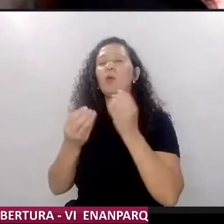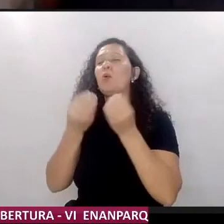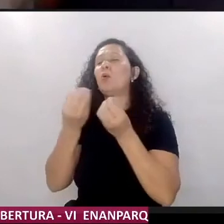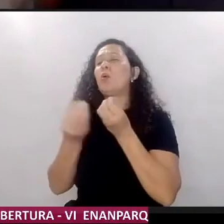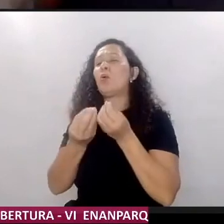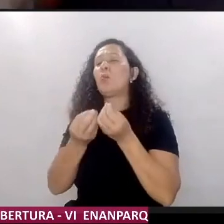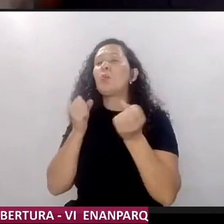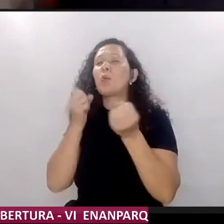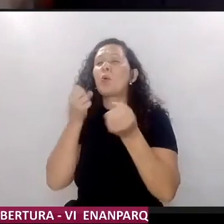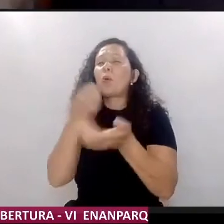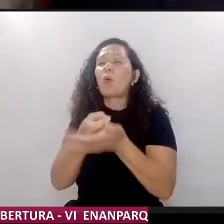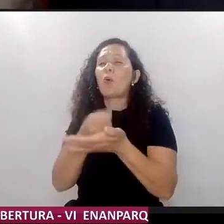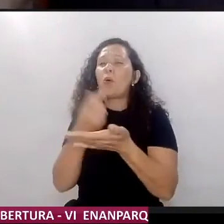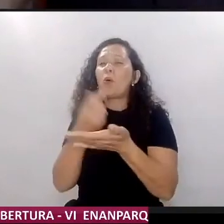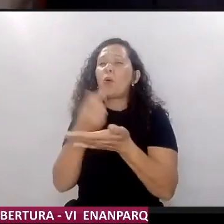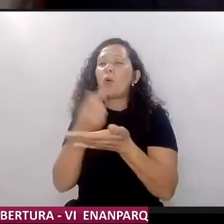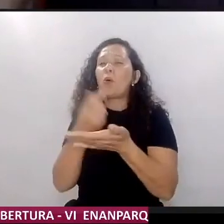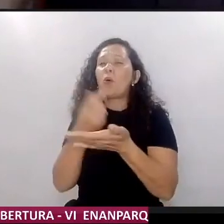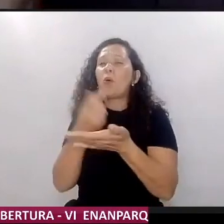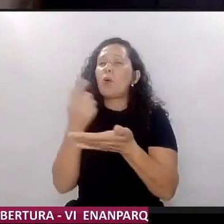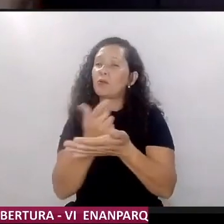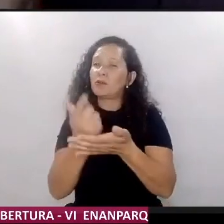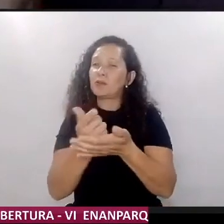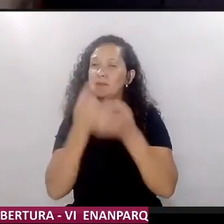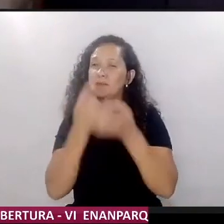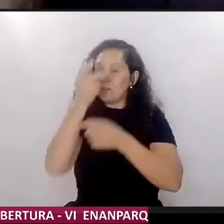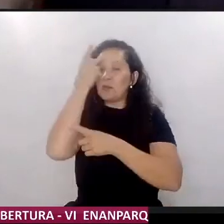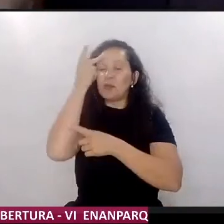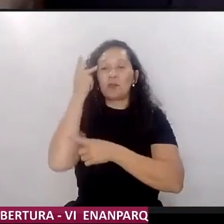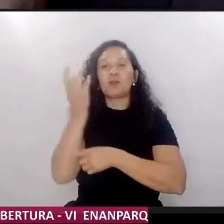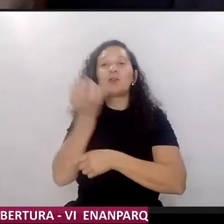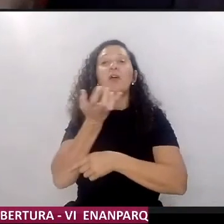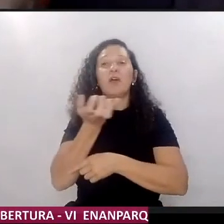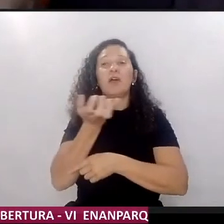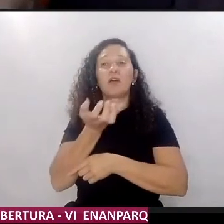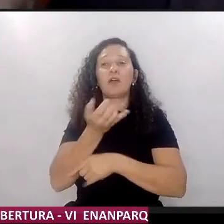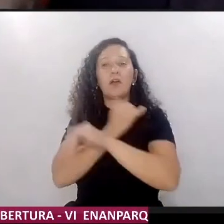interessadas e como você anunciou, né?